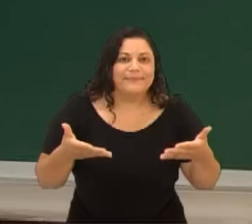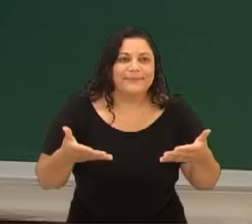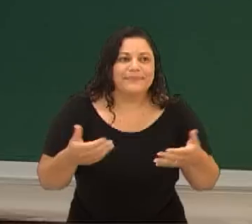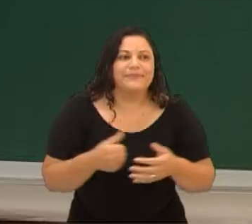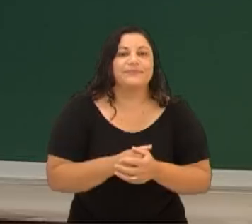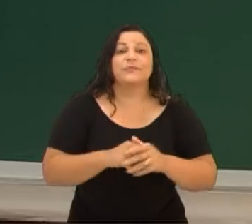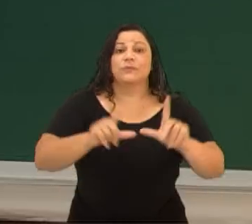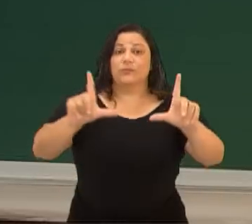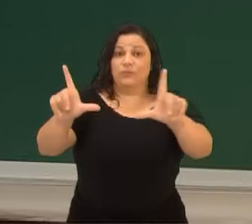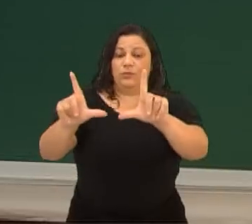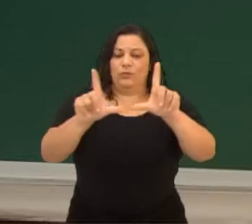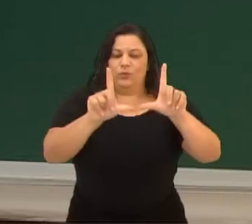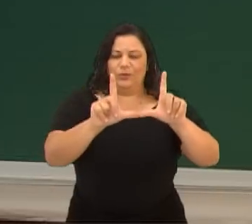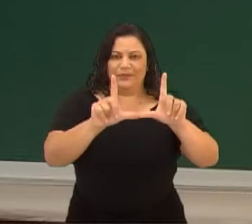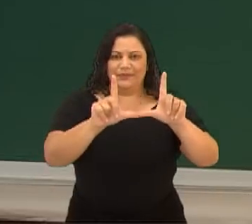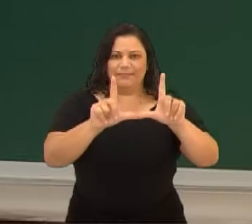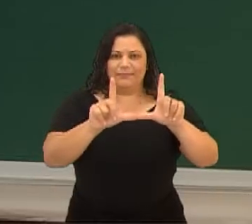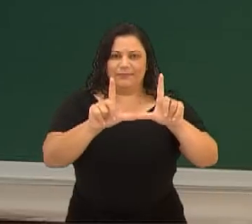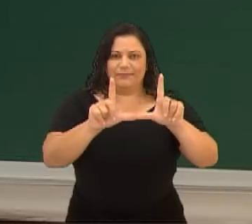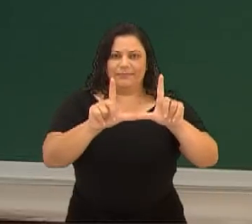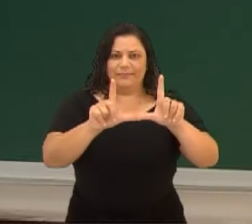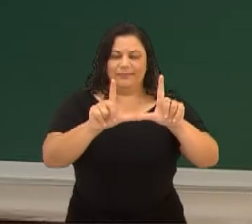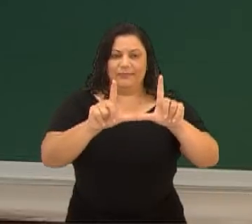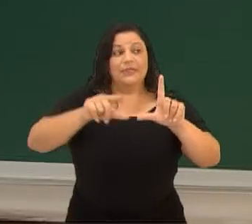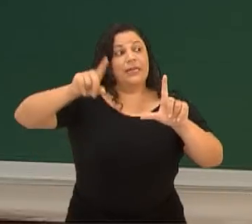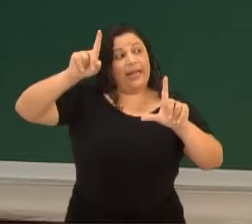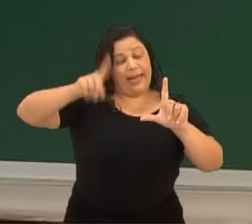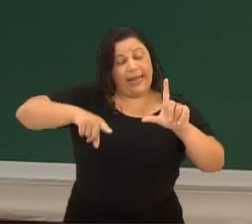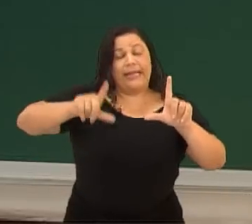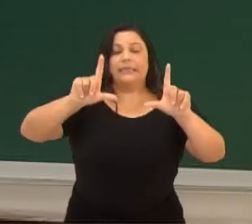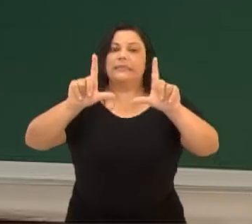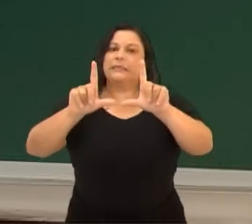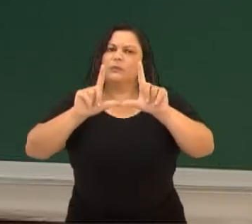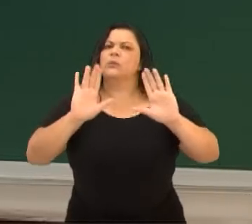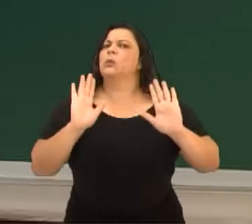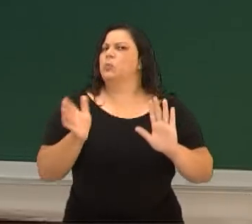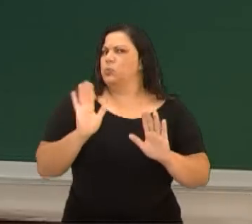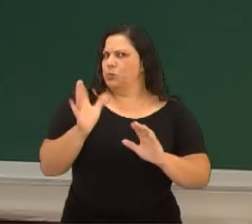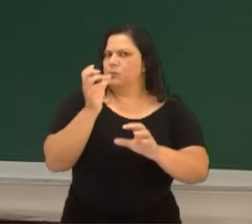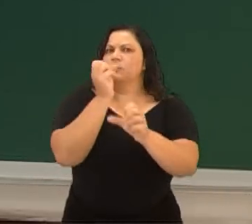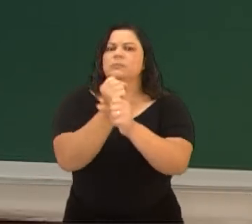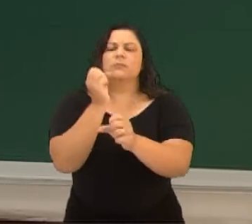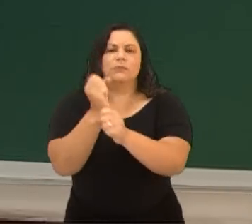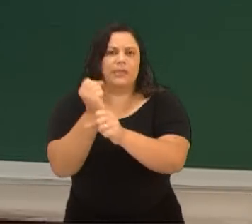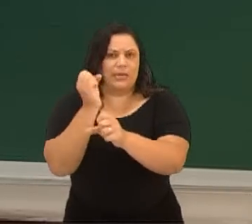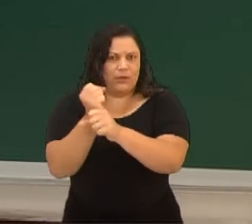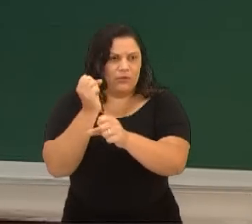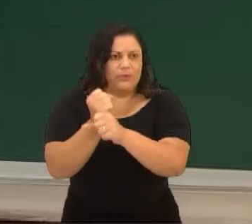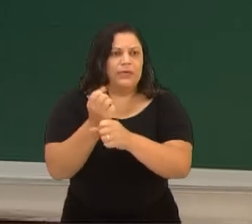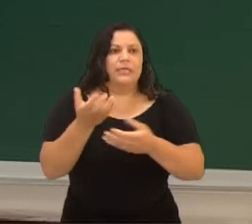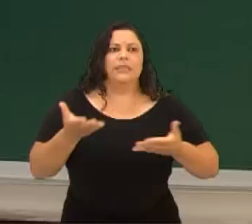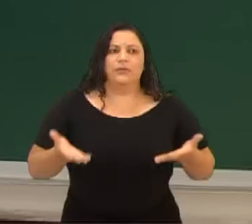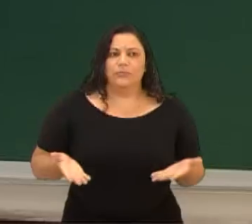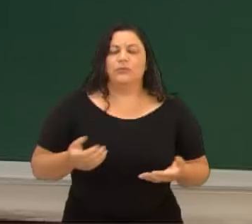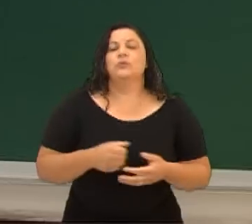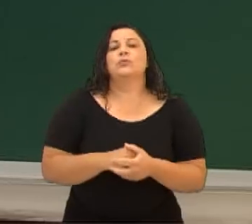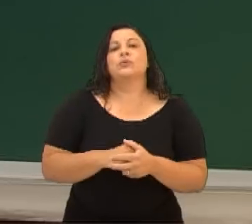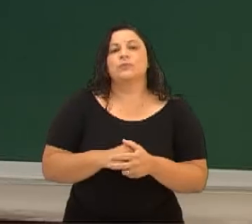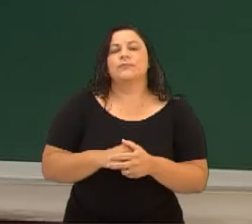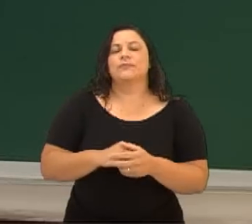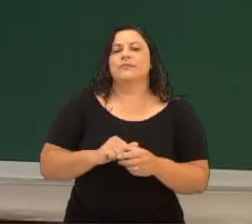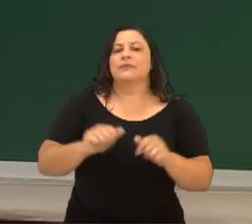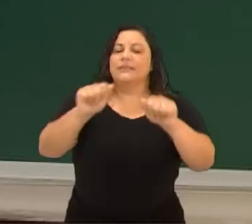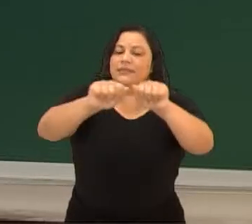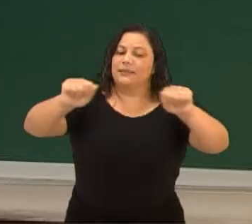Um quadrado. E esse quadrado nós já calculamos anteriormente. Nós calculamos que a